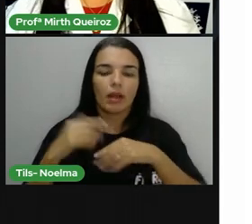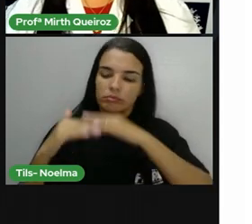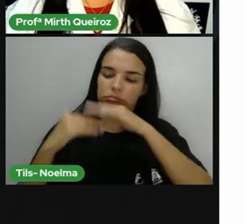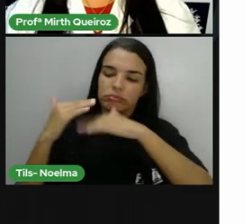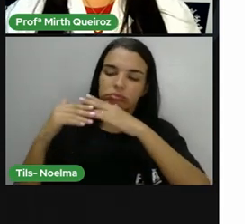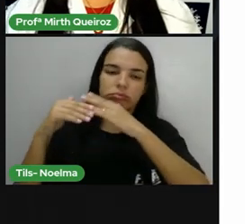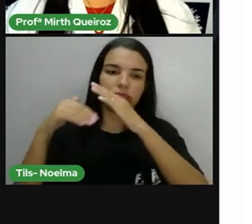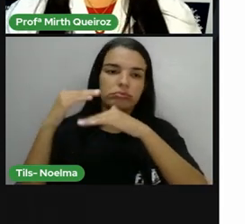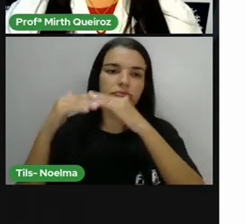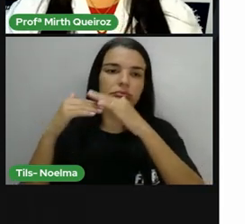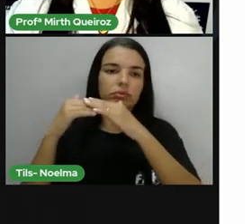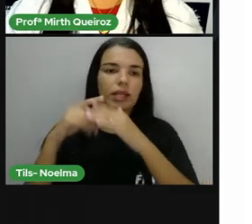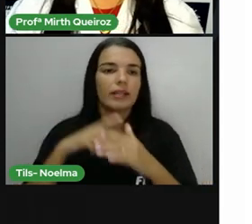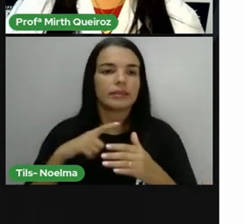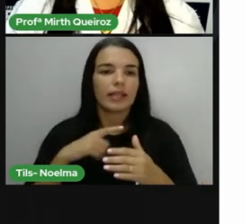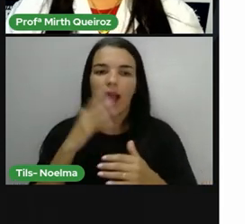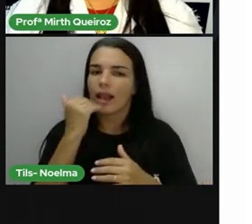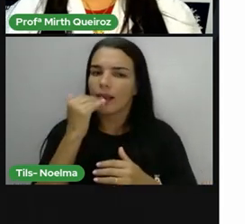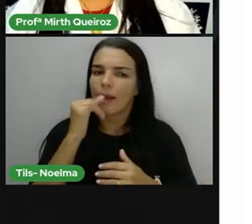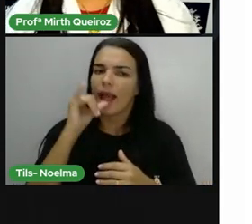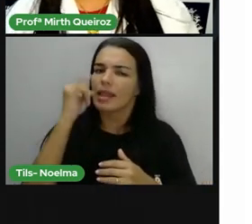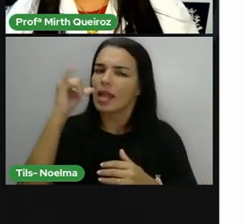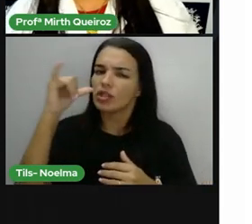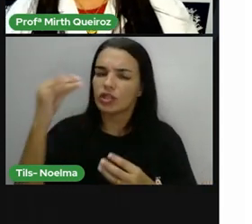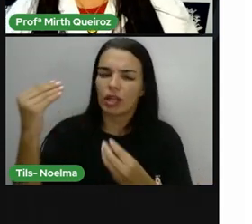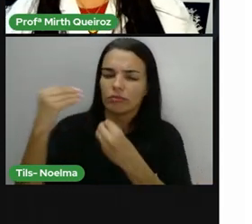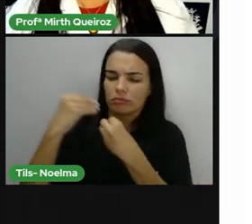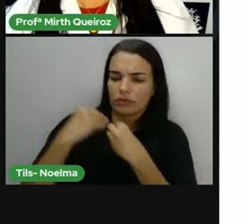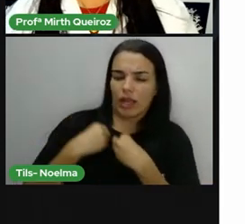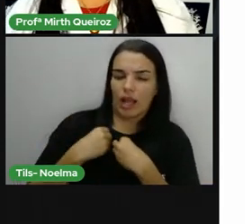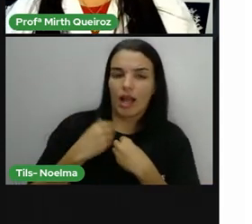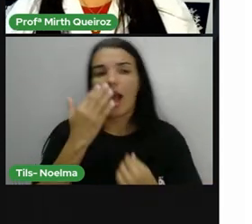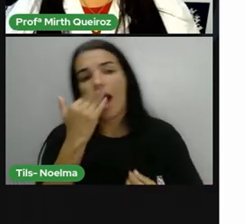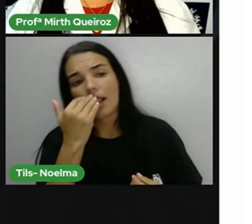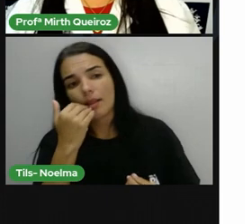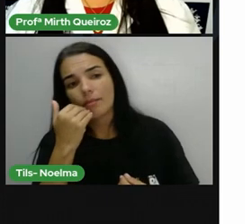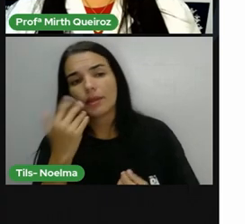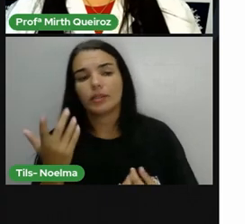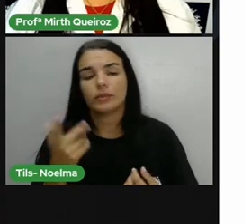temos aí alimentos que são energéticos, que nos fornecem energia, alimentos